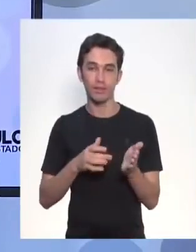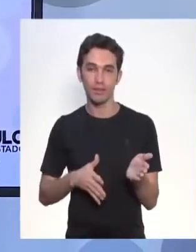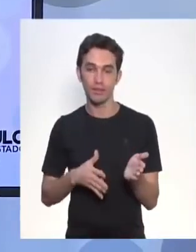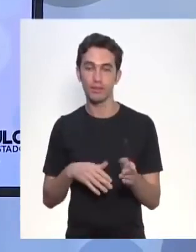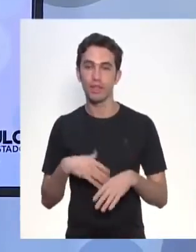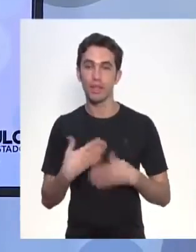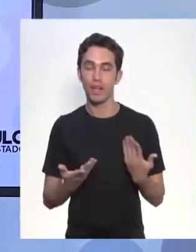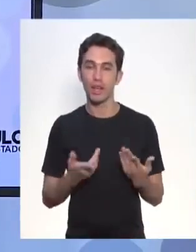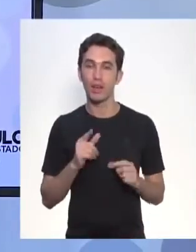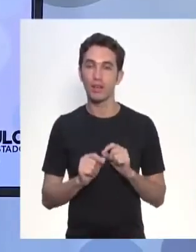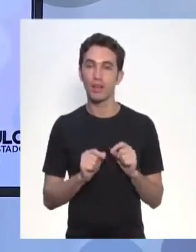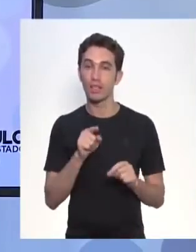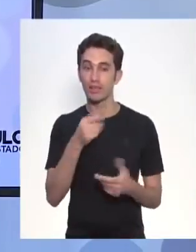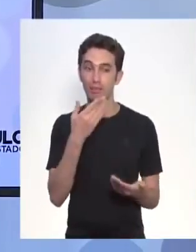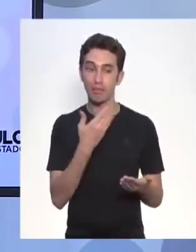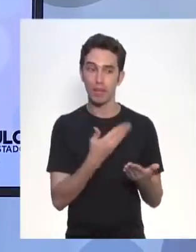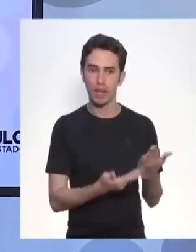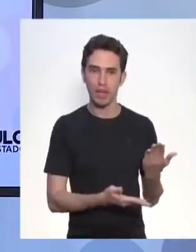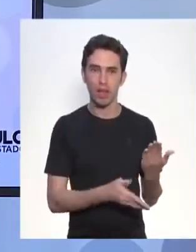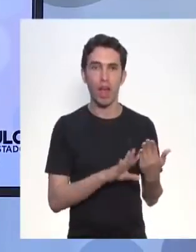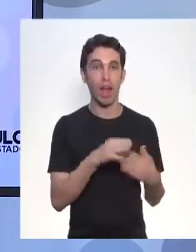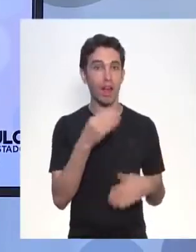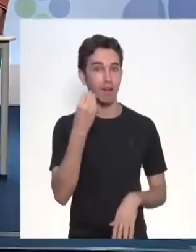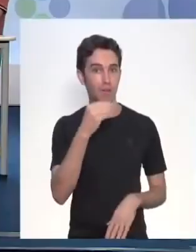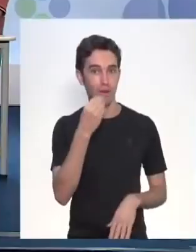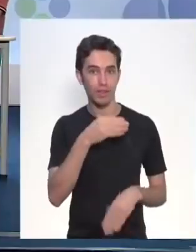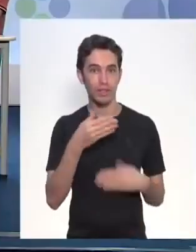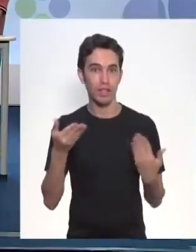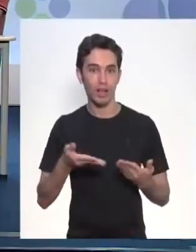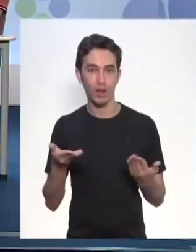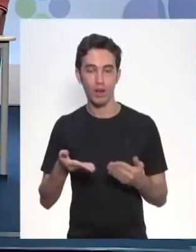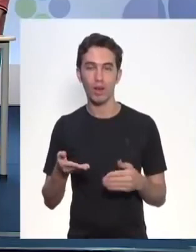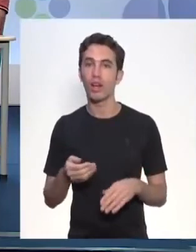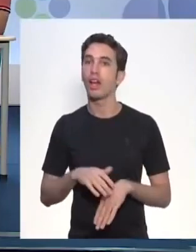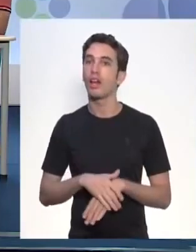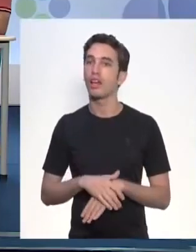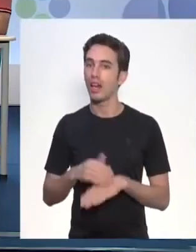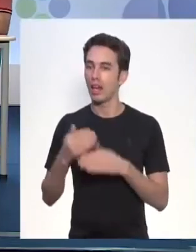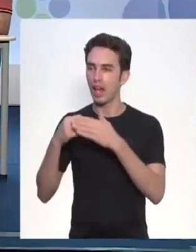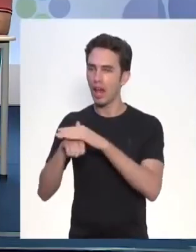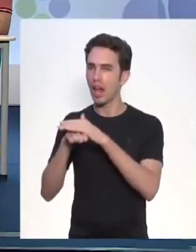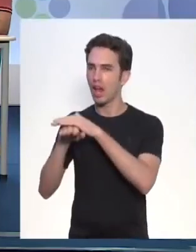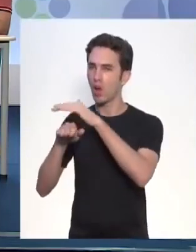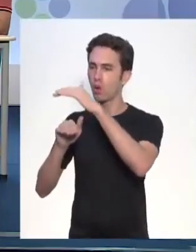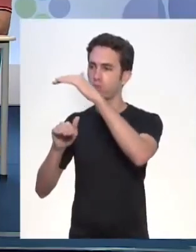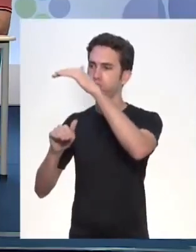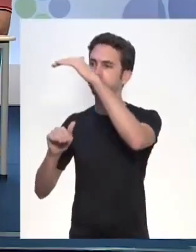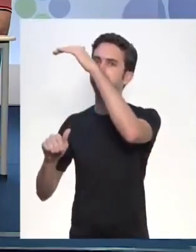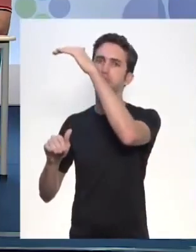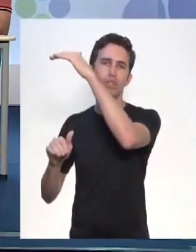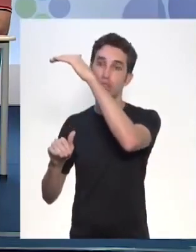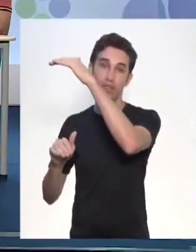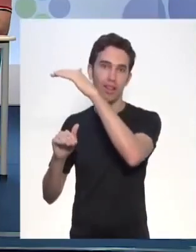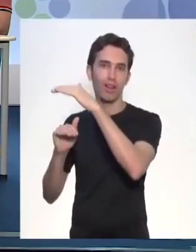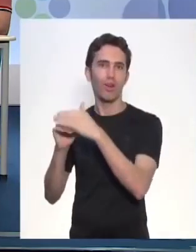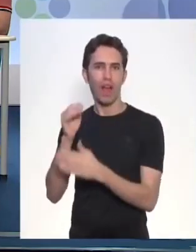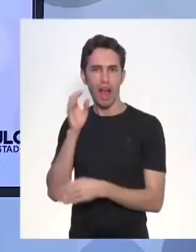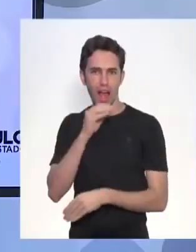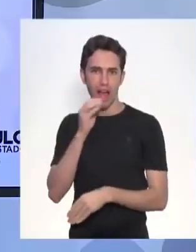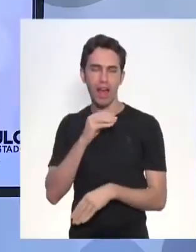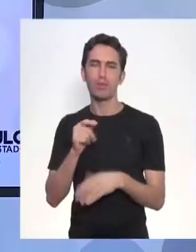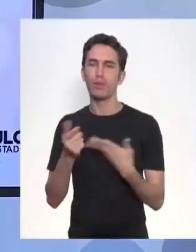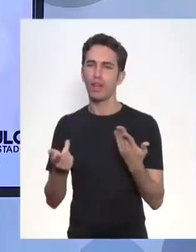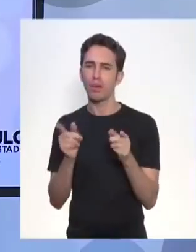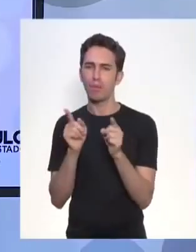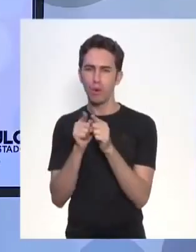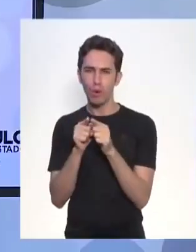de fazer alguma lá, aproveita esse tempinho aí, né, Tony? Tá? E não deixa acumular. É importante que faça. Na realidade, são poucas tarefas